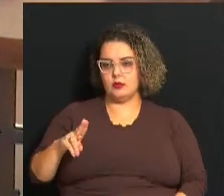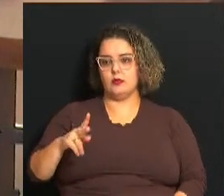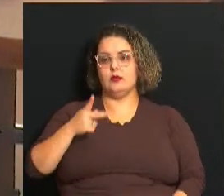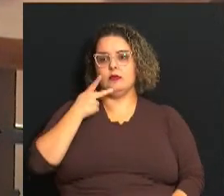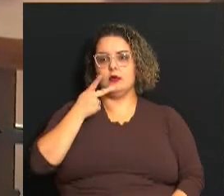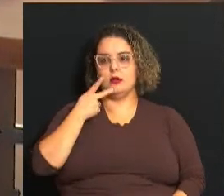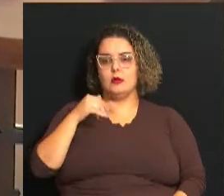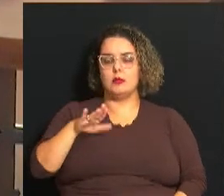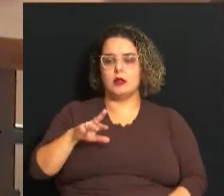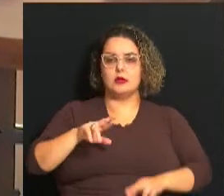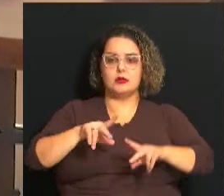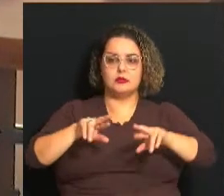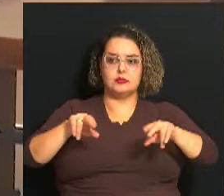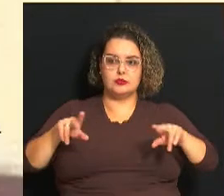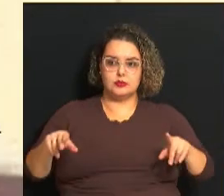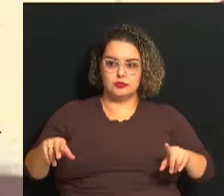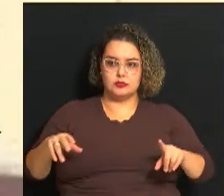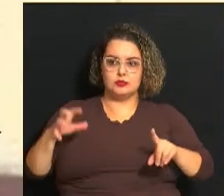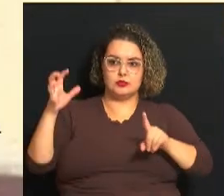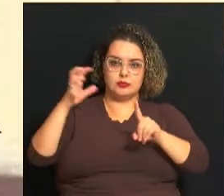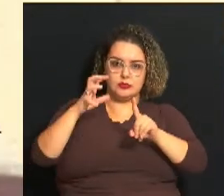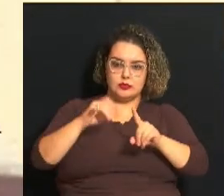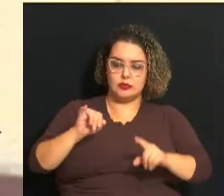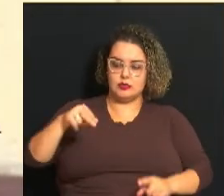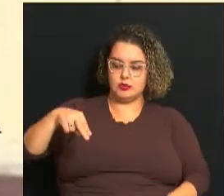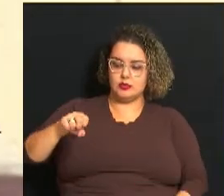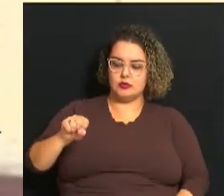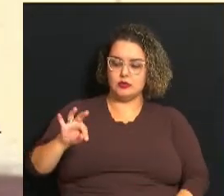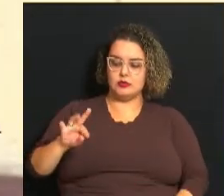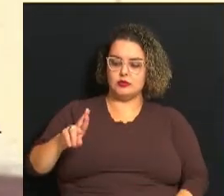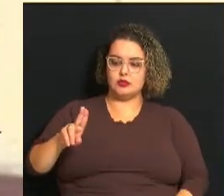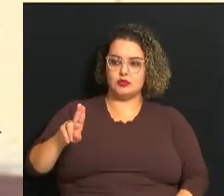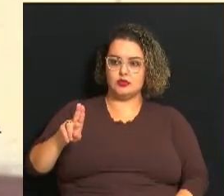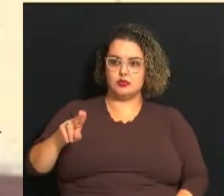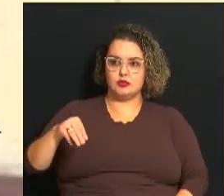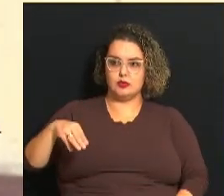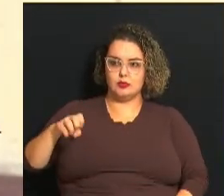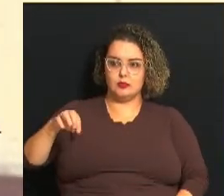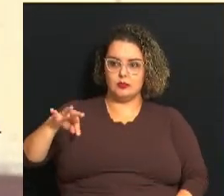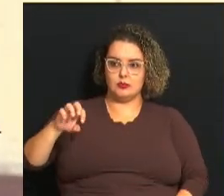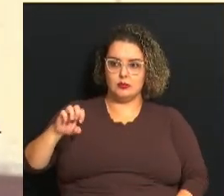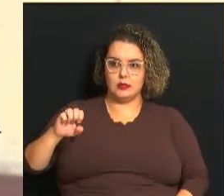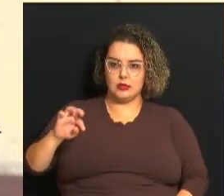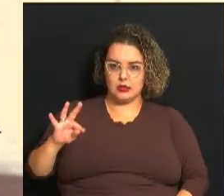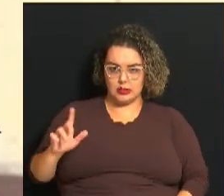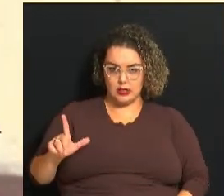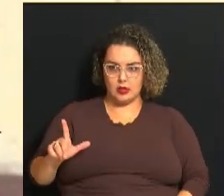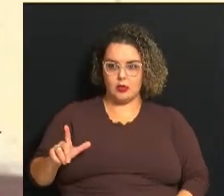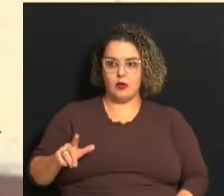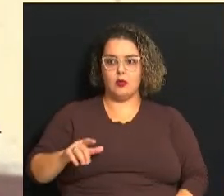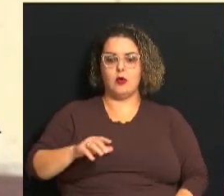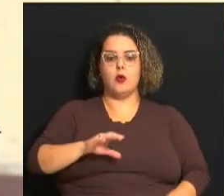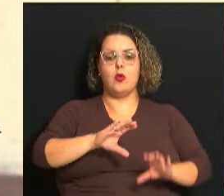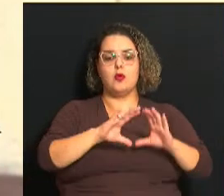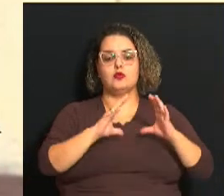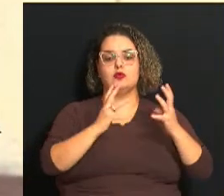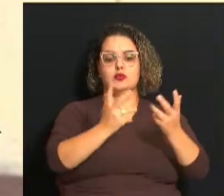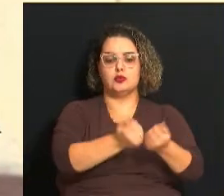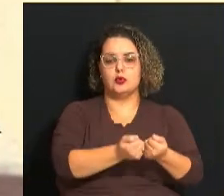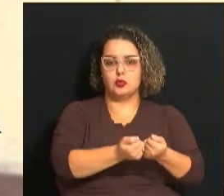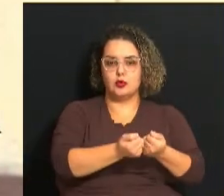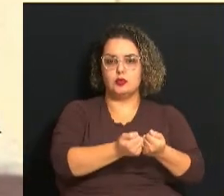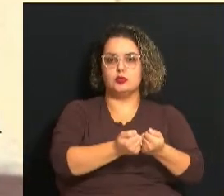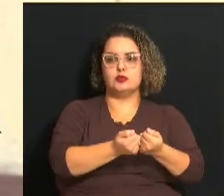sobre as diferenças do assédio instrumental e o coletivo/organizacional a Jaqueline